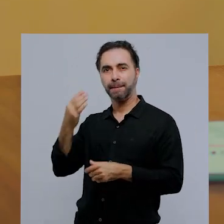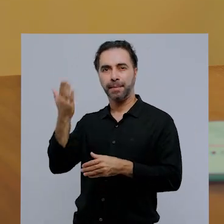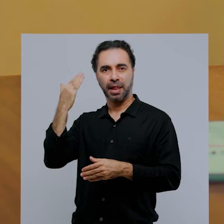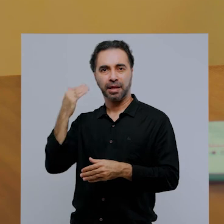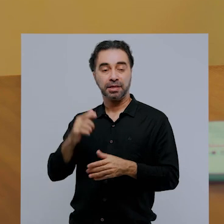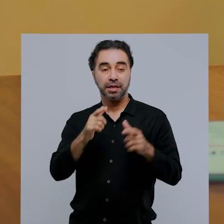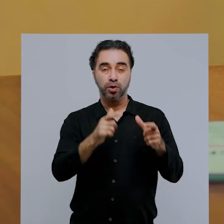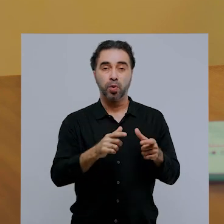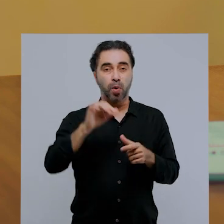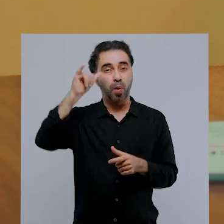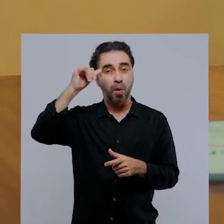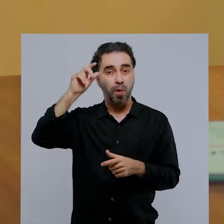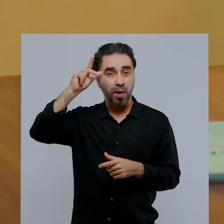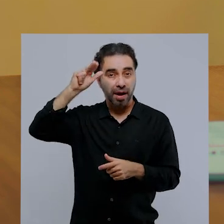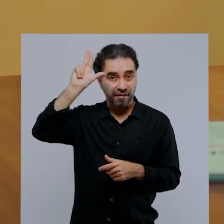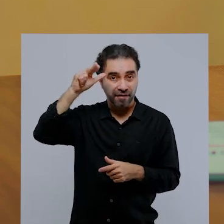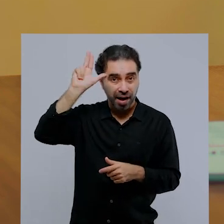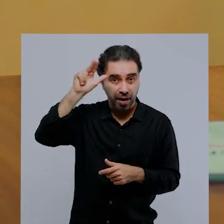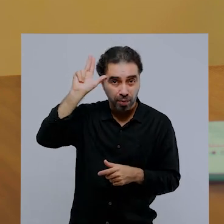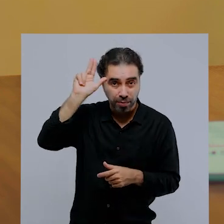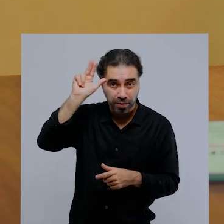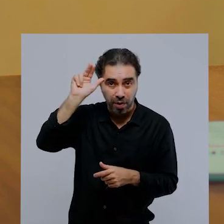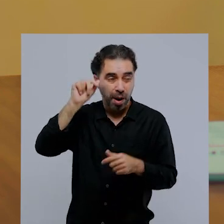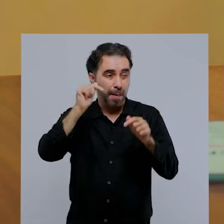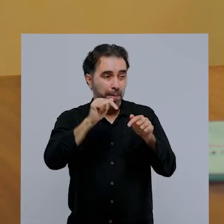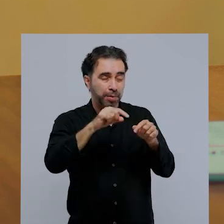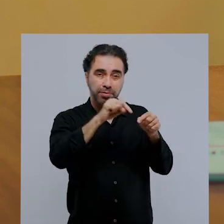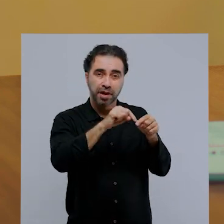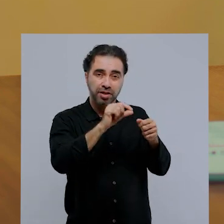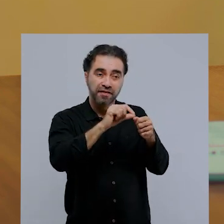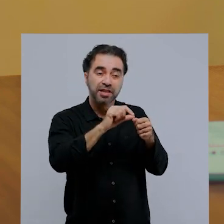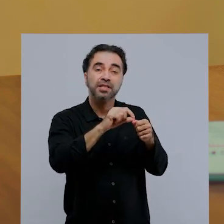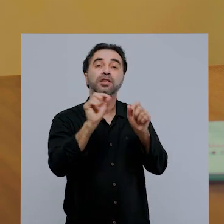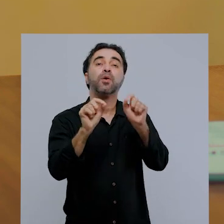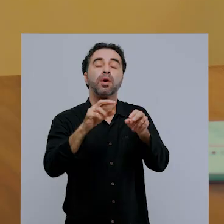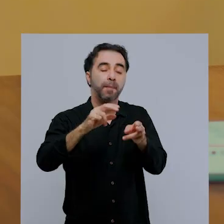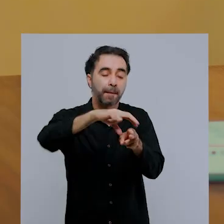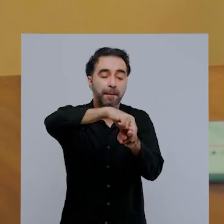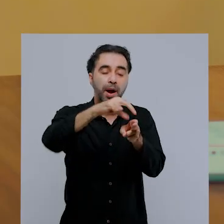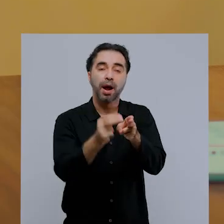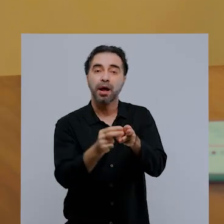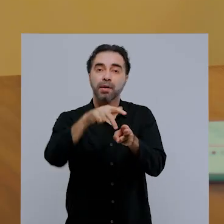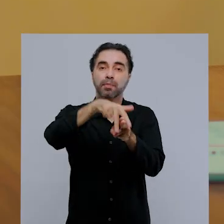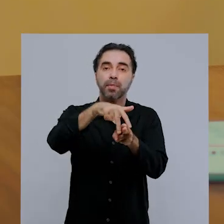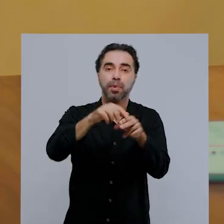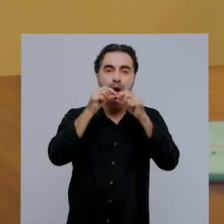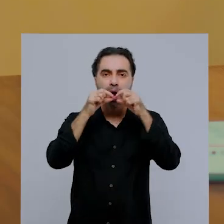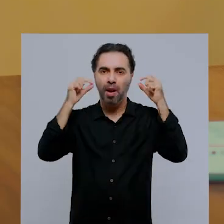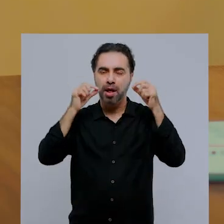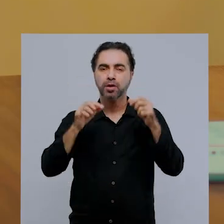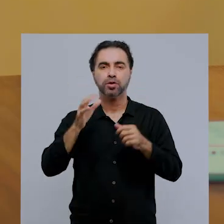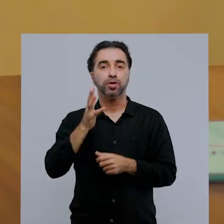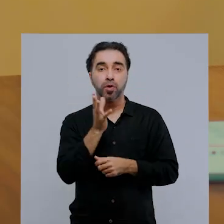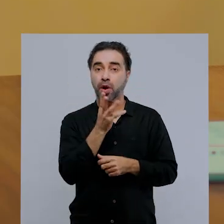nas cocheiras do Vassoural, tinha a fabricação de arreios. Os próprios arreios, freios dos